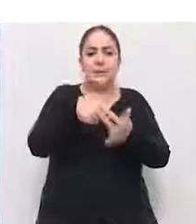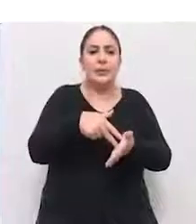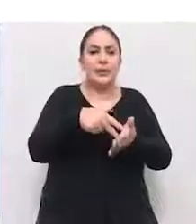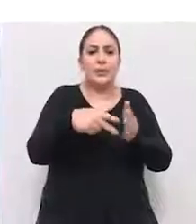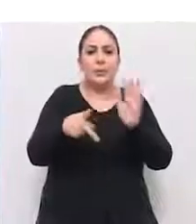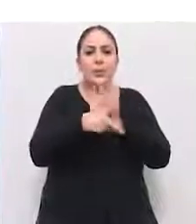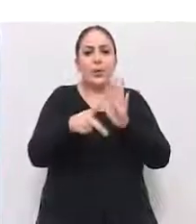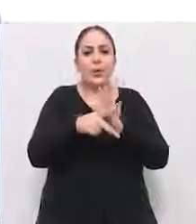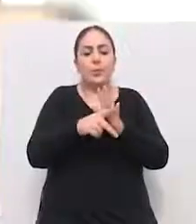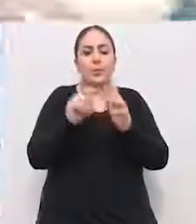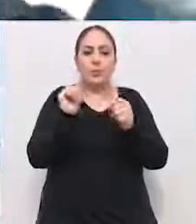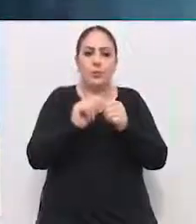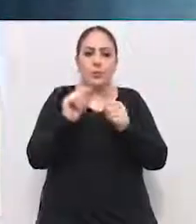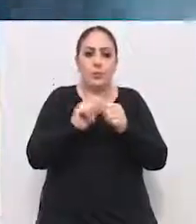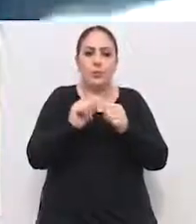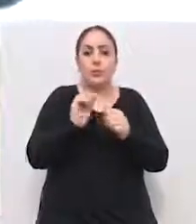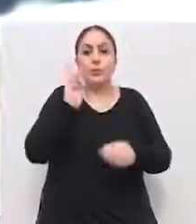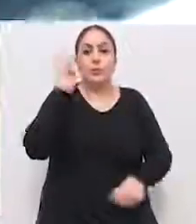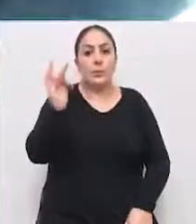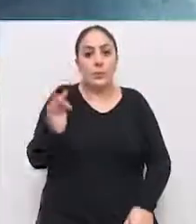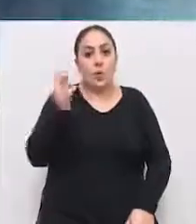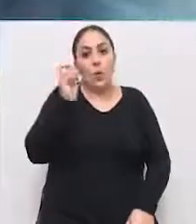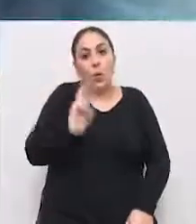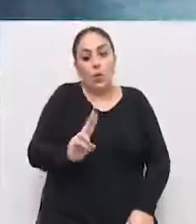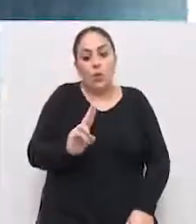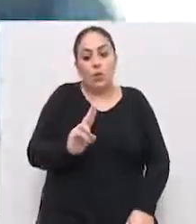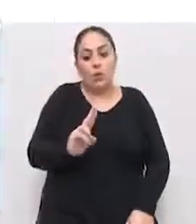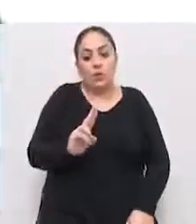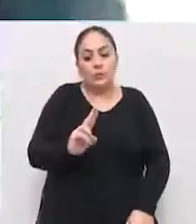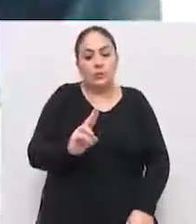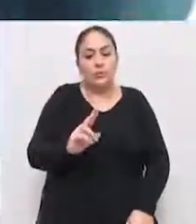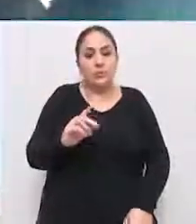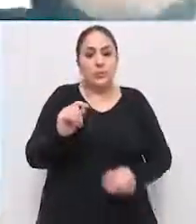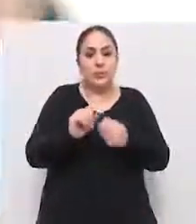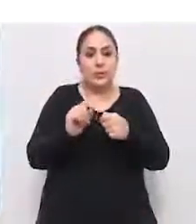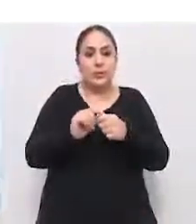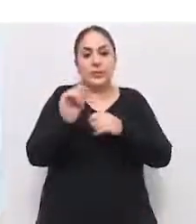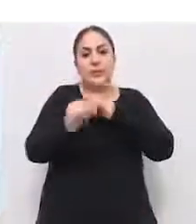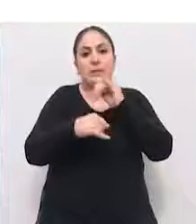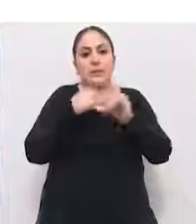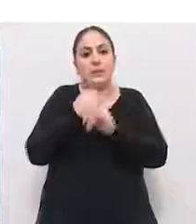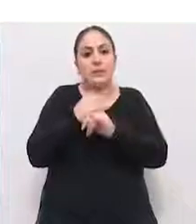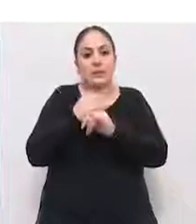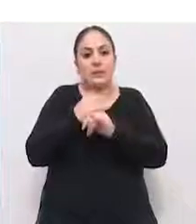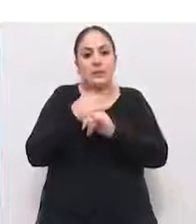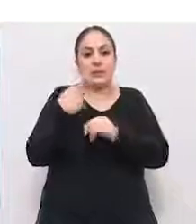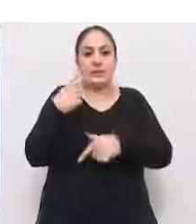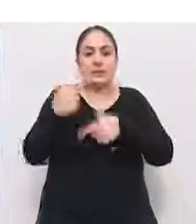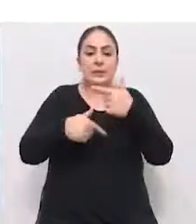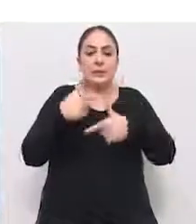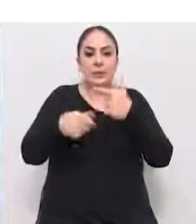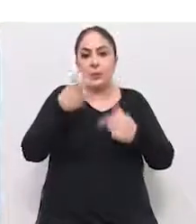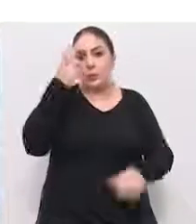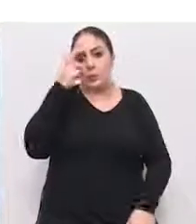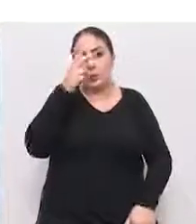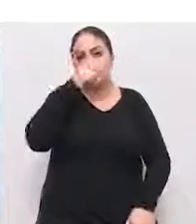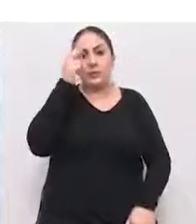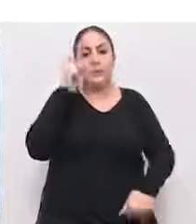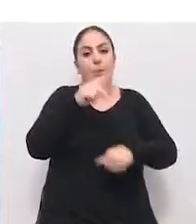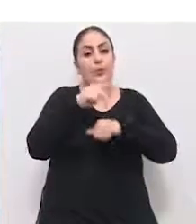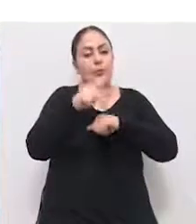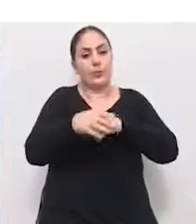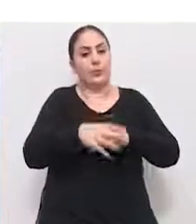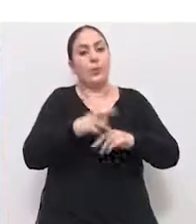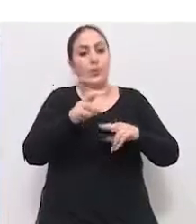comprar apresentações que serão realizadas futuramente ou que serão realizadas via internet por esses trabalhadores da cultura